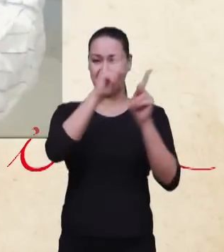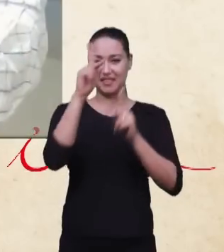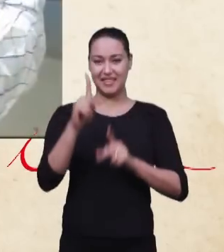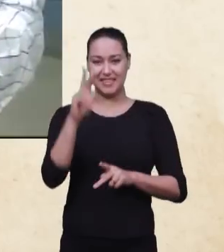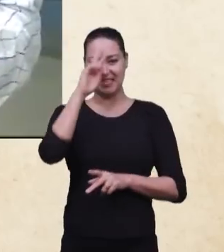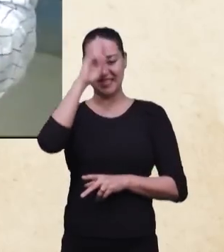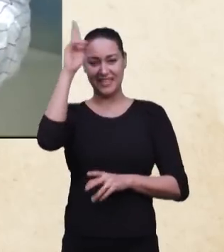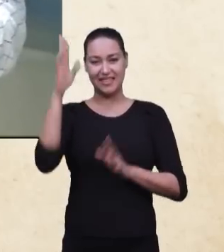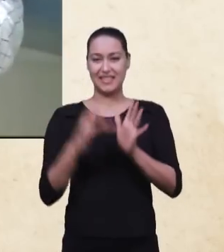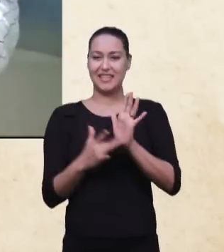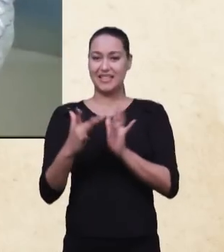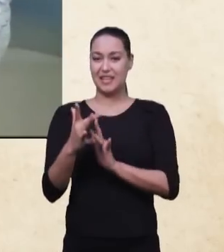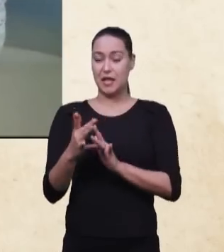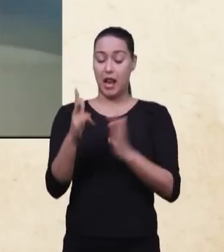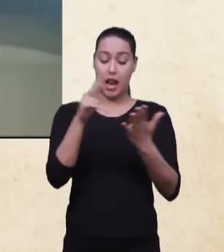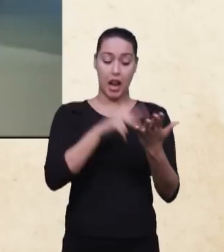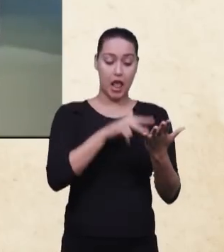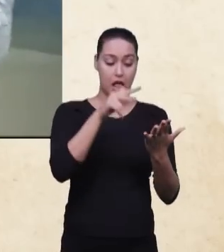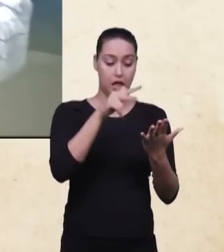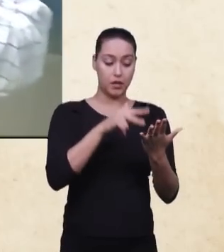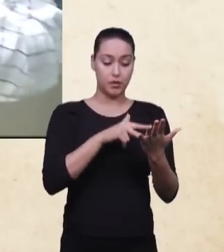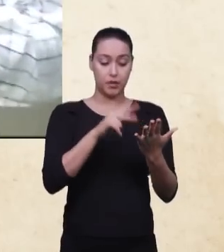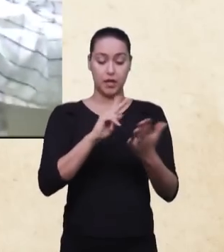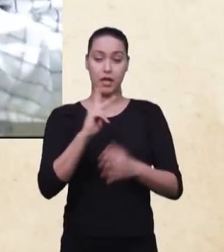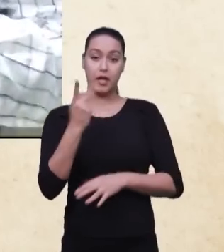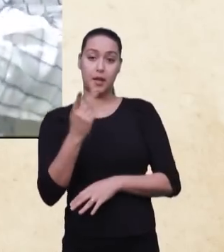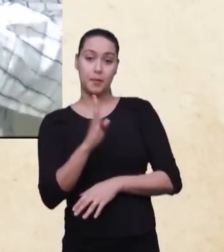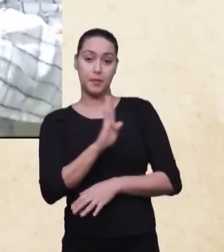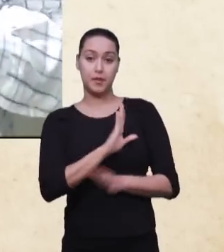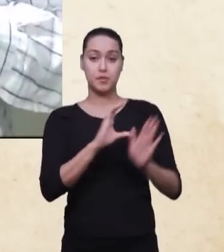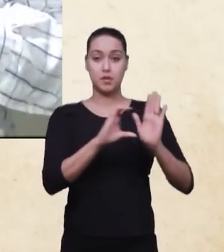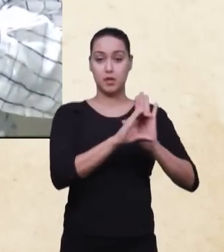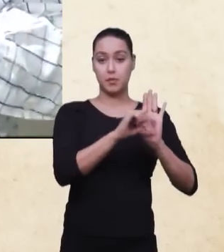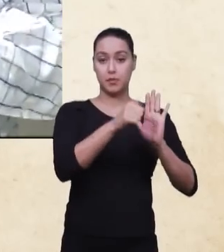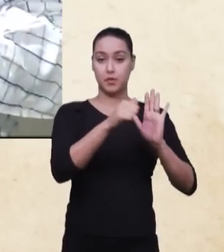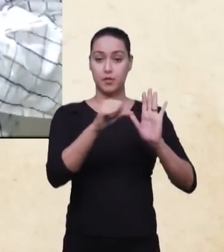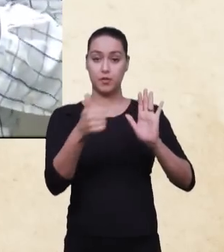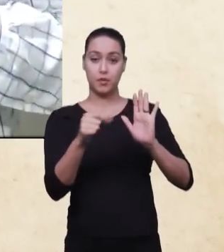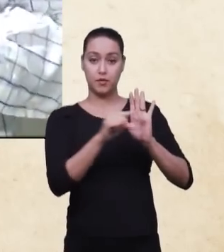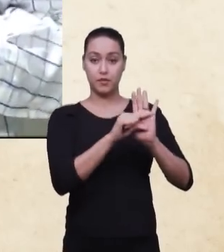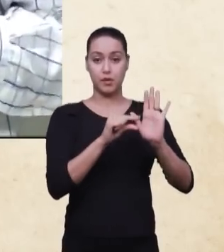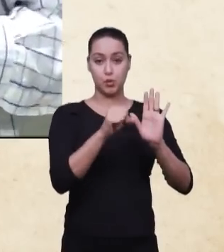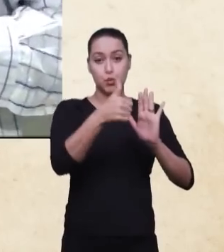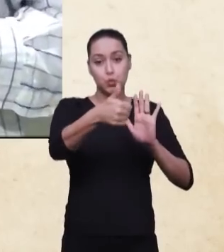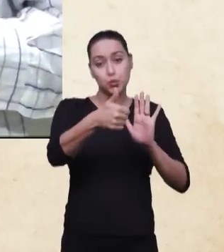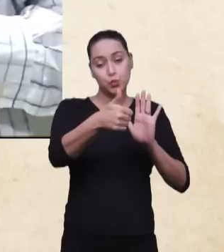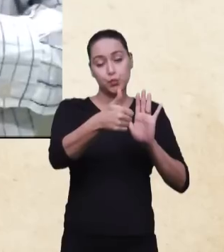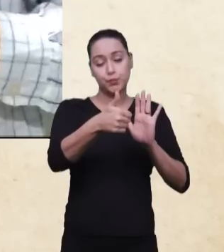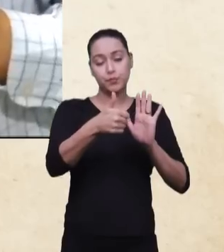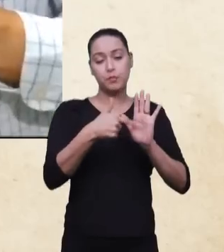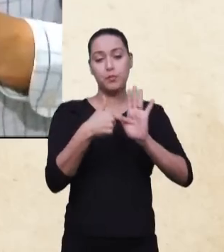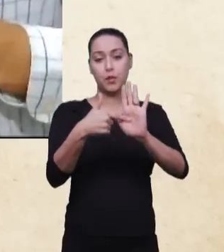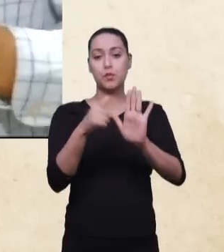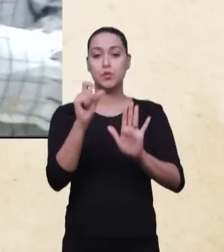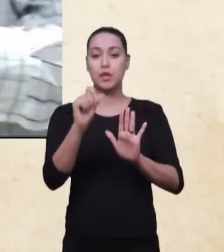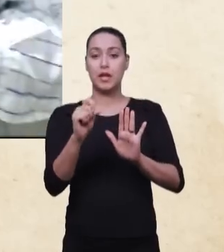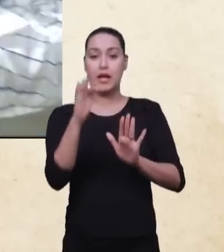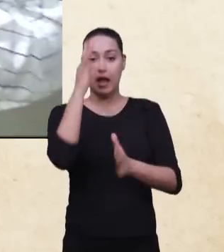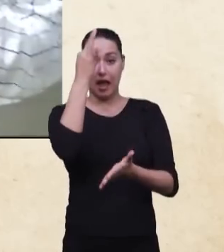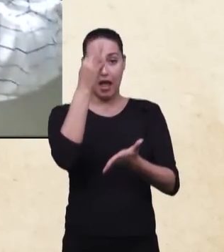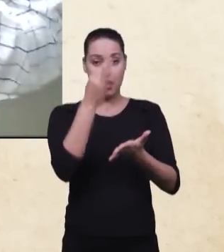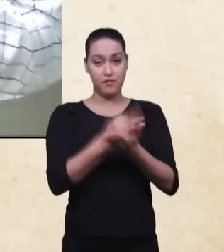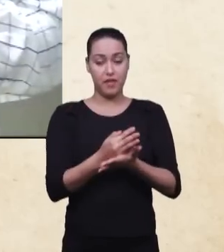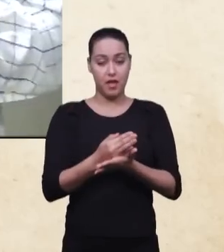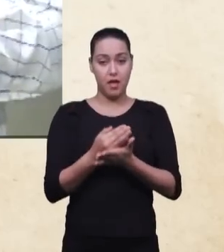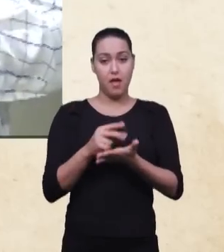A paz do Senhor, irmãos. Lendo a passagem do Senhor que está lá em Hebreus 11, verso 1, e diz assim, ora, a fé